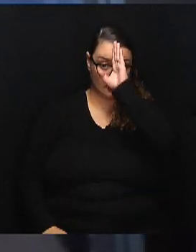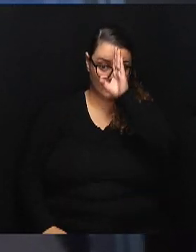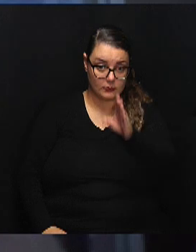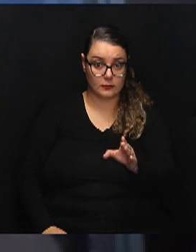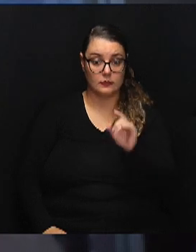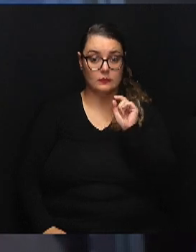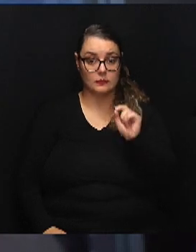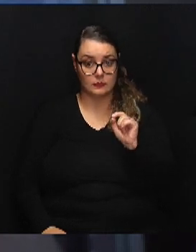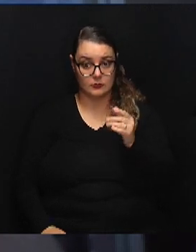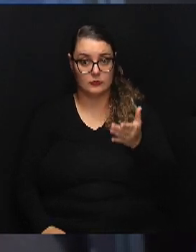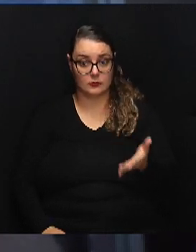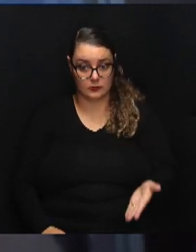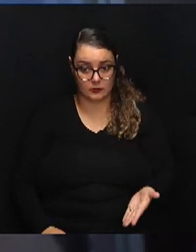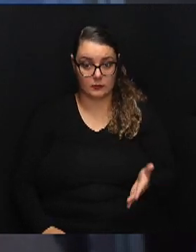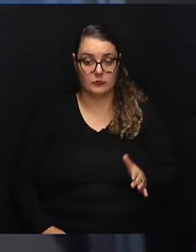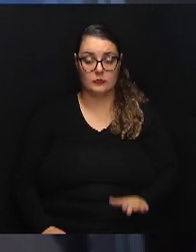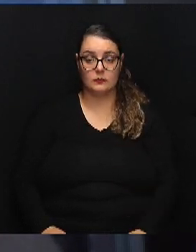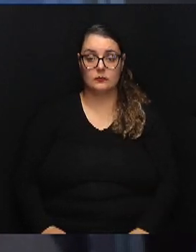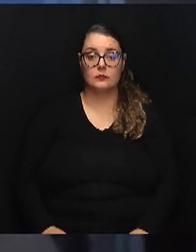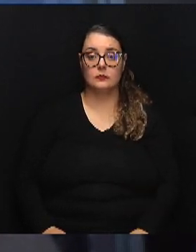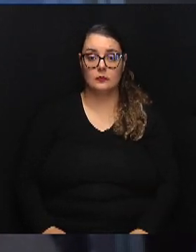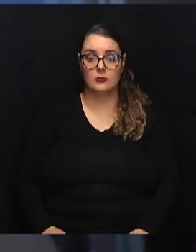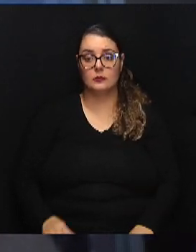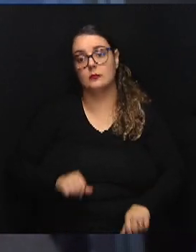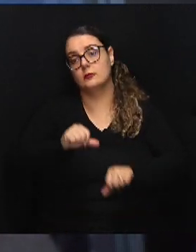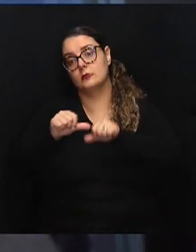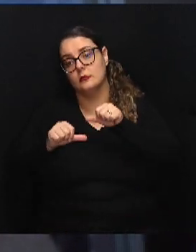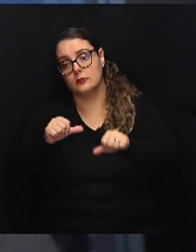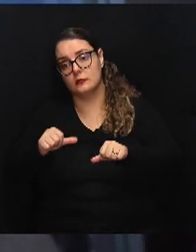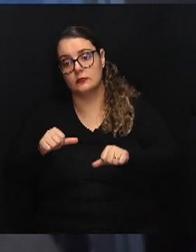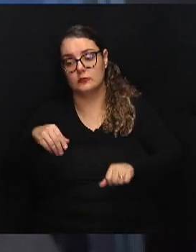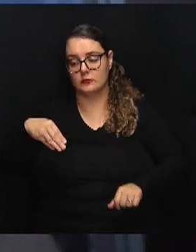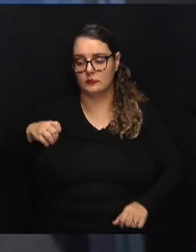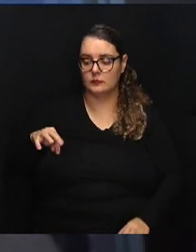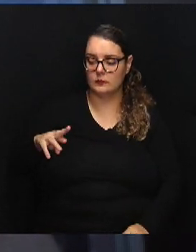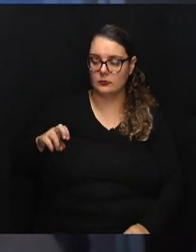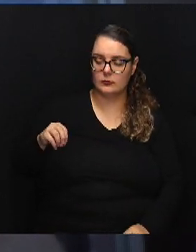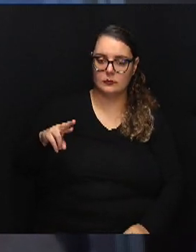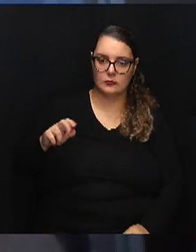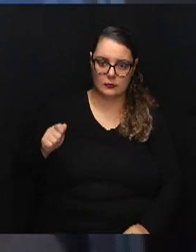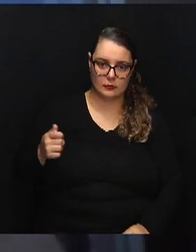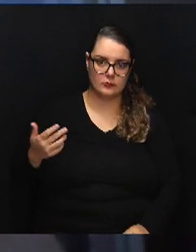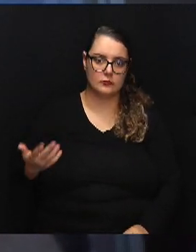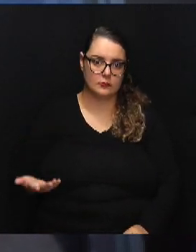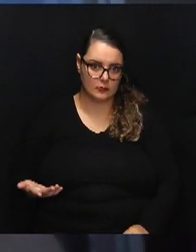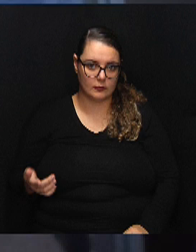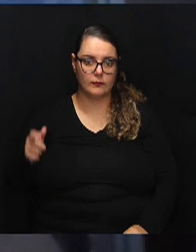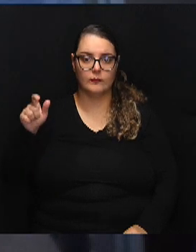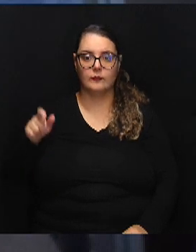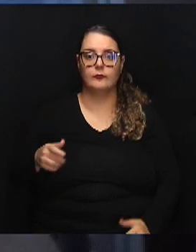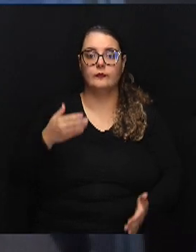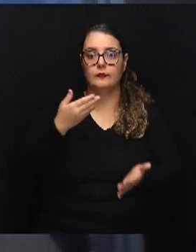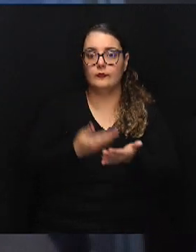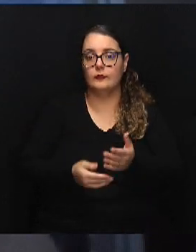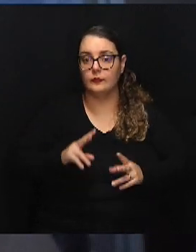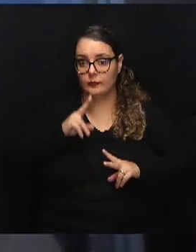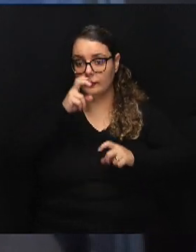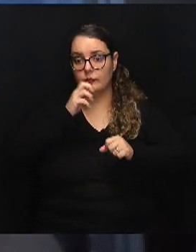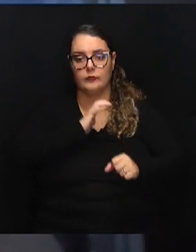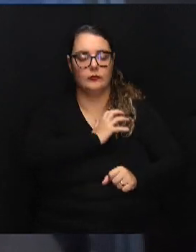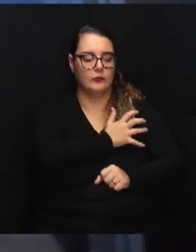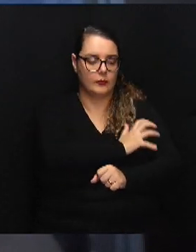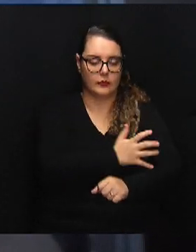deles, né, ou os principais deles, são alguma alteração motora. Então, a pessoa perde a força muscular